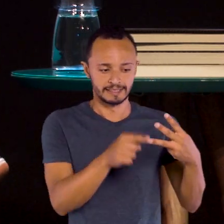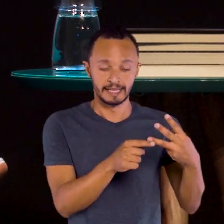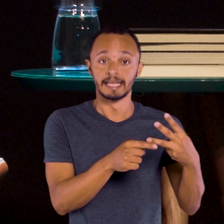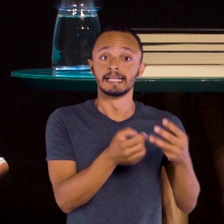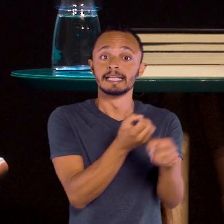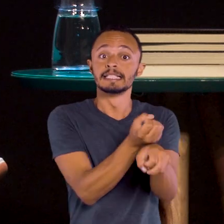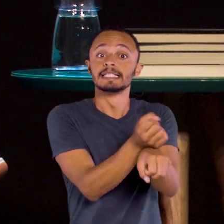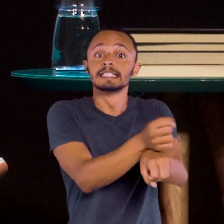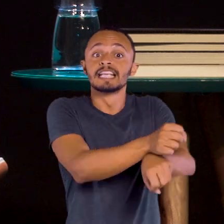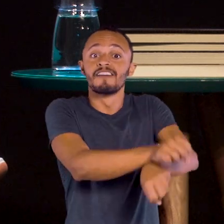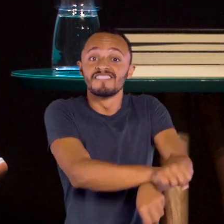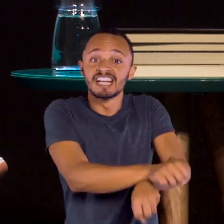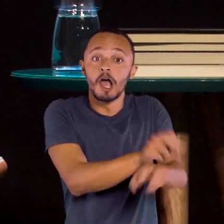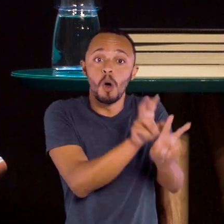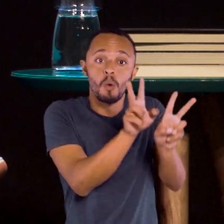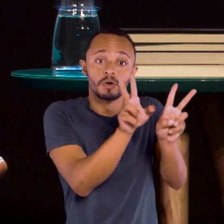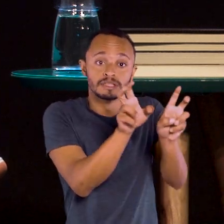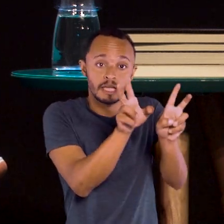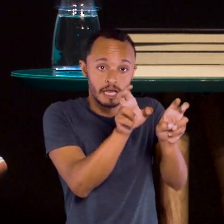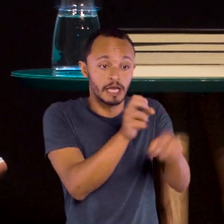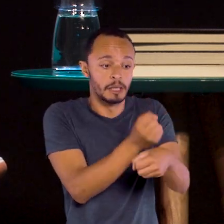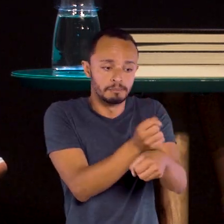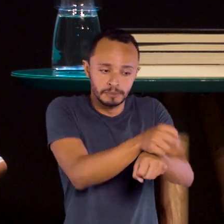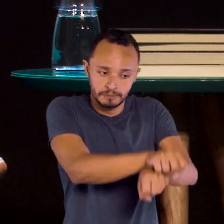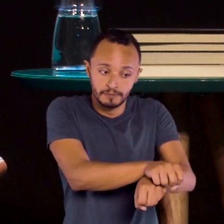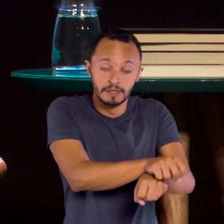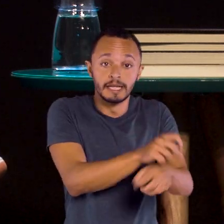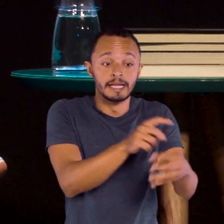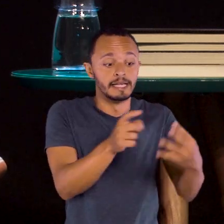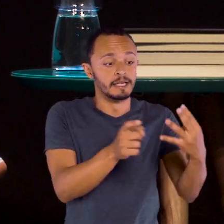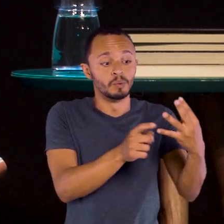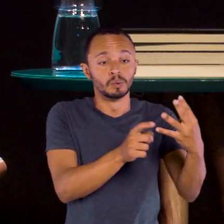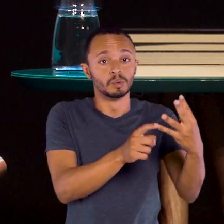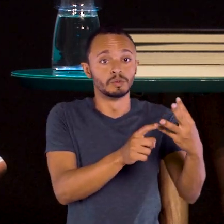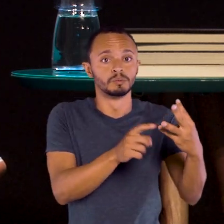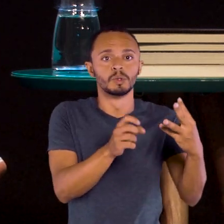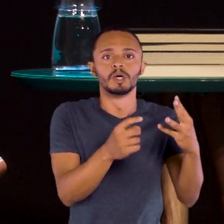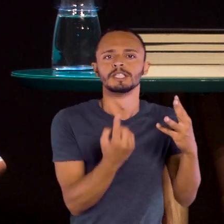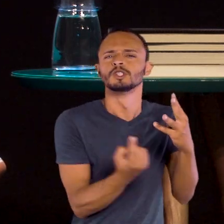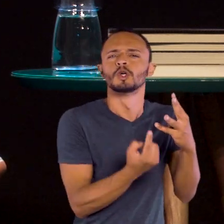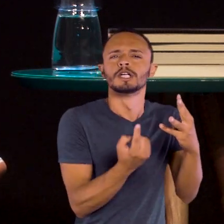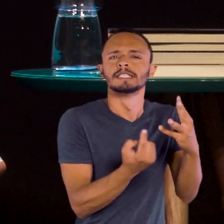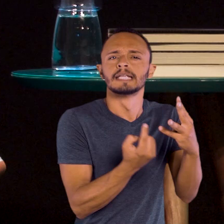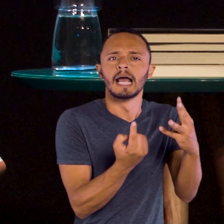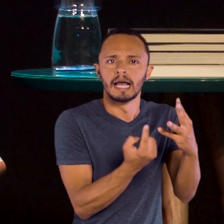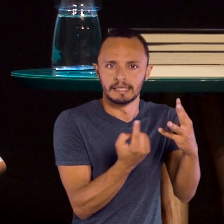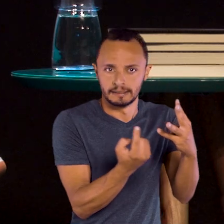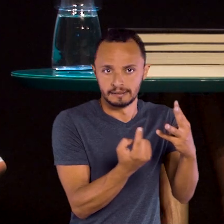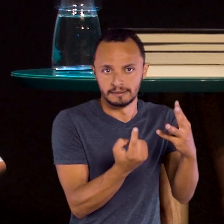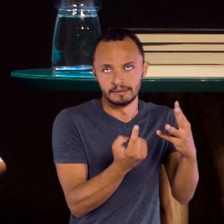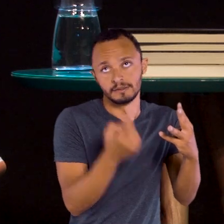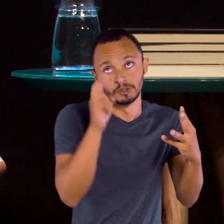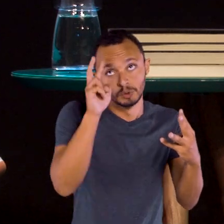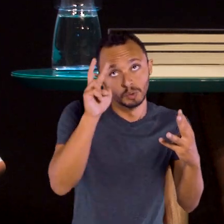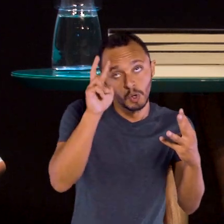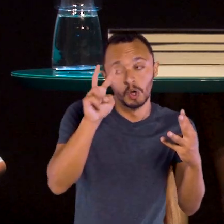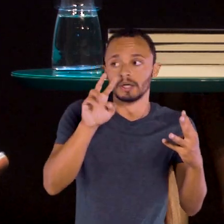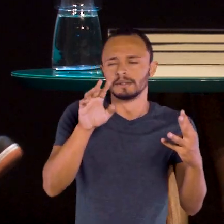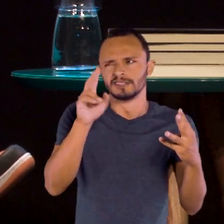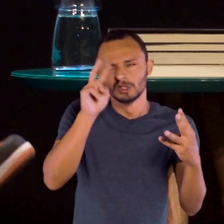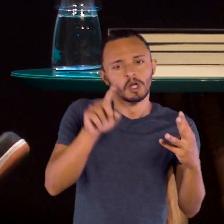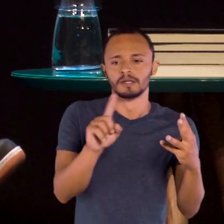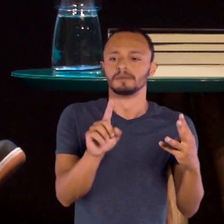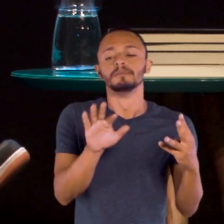sobre a questão da escravidão, e o último livro, que é a Solitária, né, que conta a história, isso não é spoiler, né?